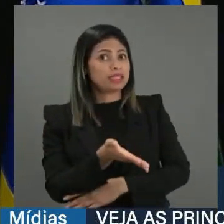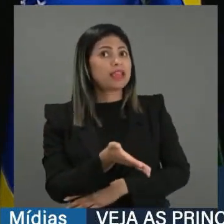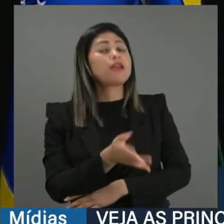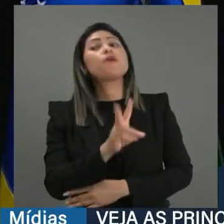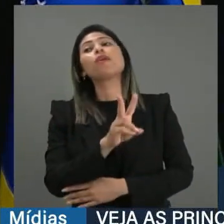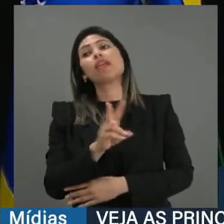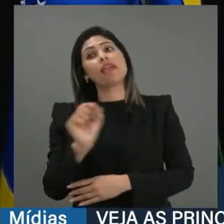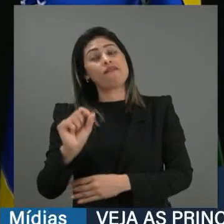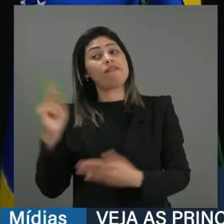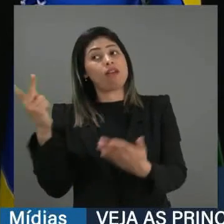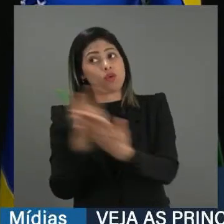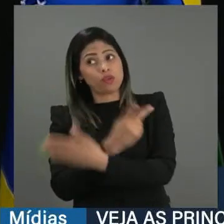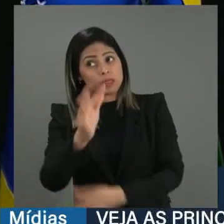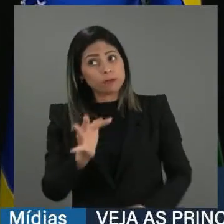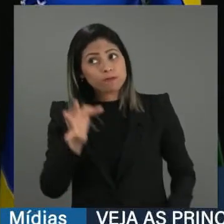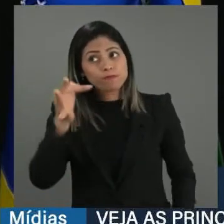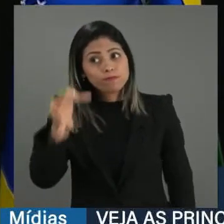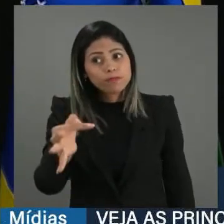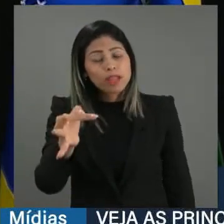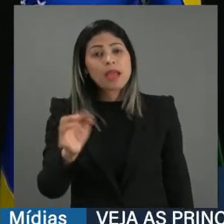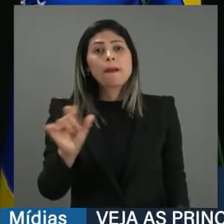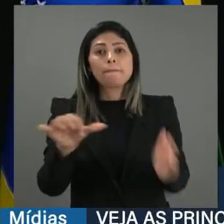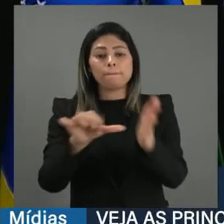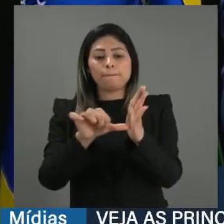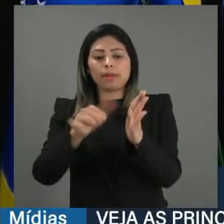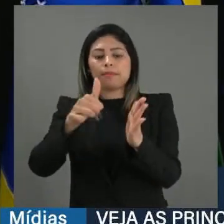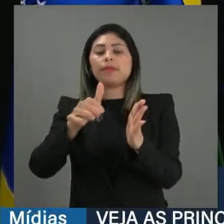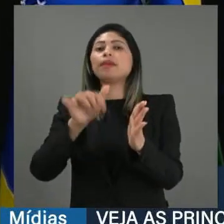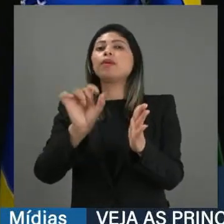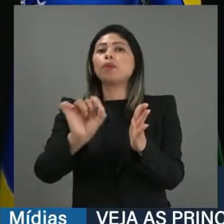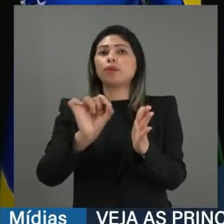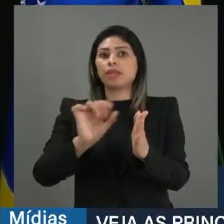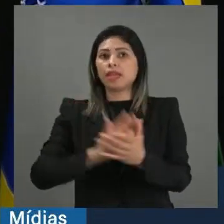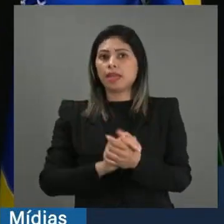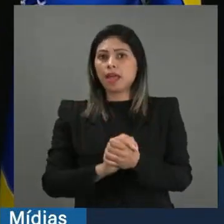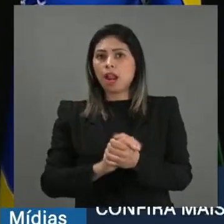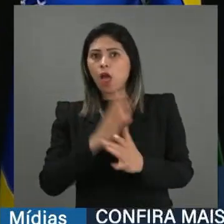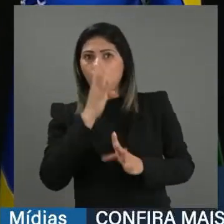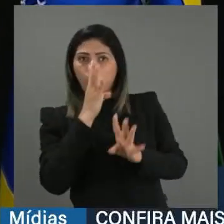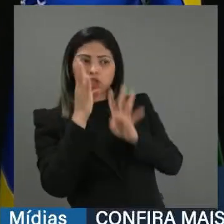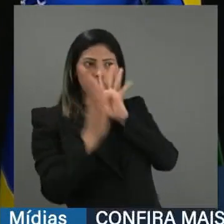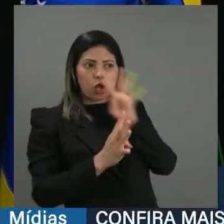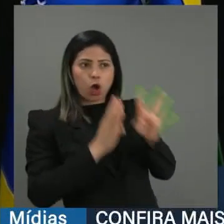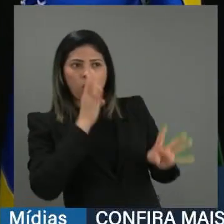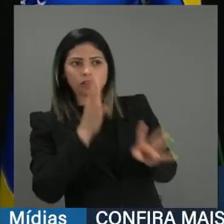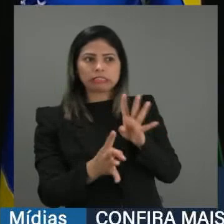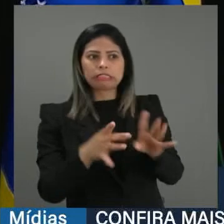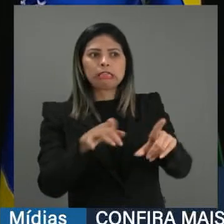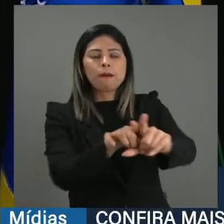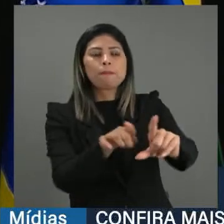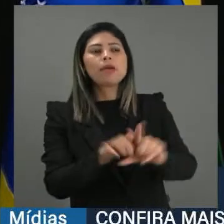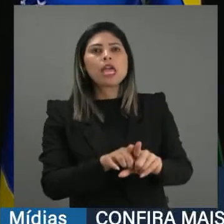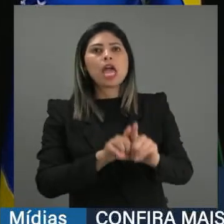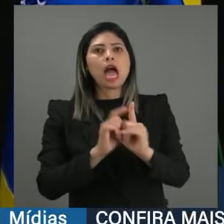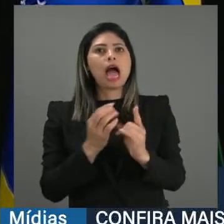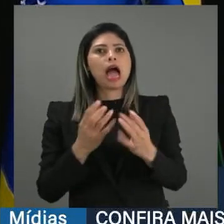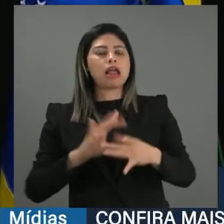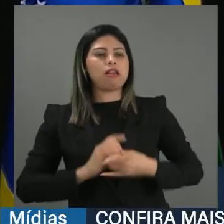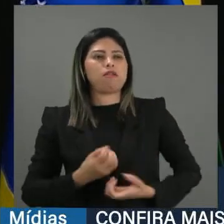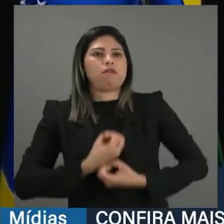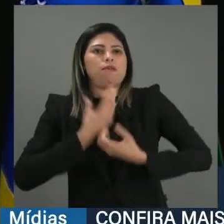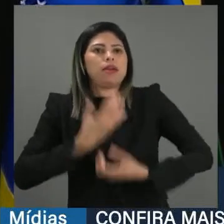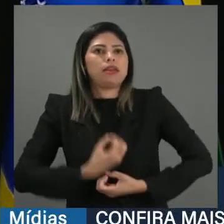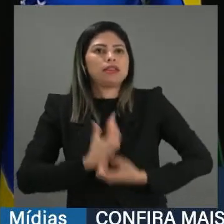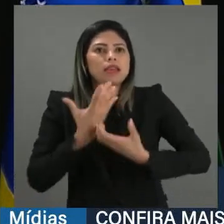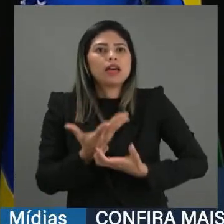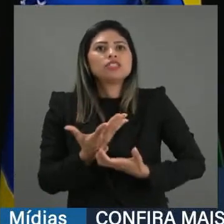vai acontecer? A primeira é o ataque explícito à liberdade de expressão e, principalmente,